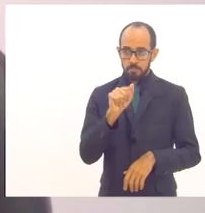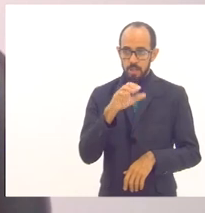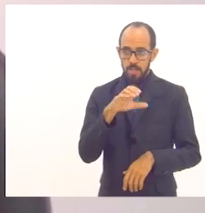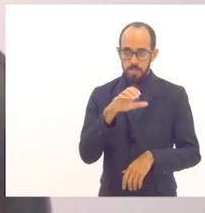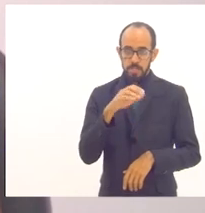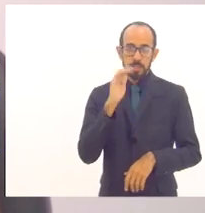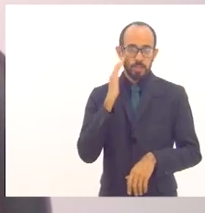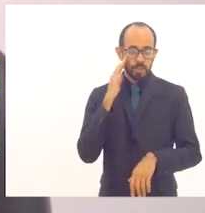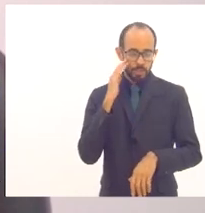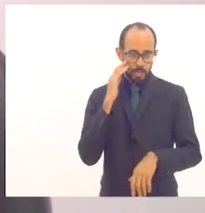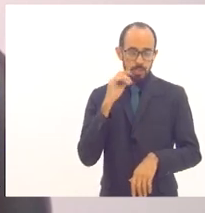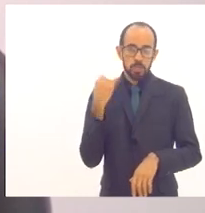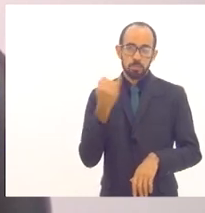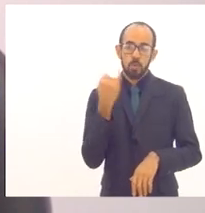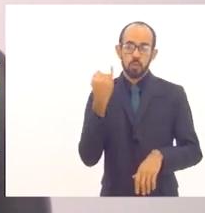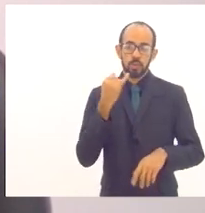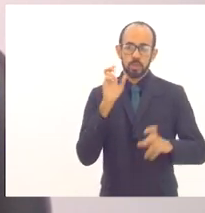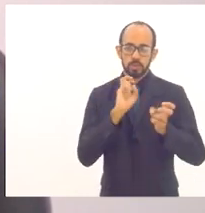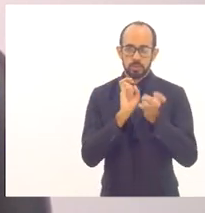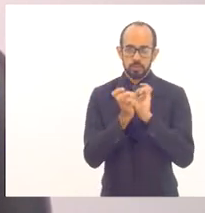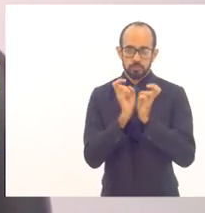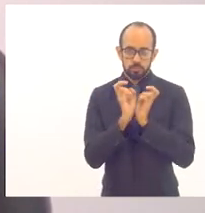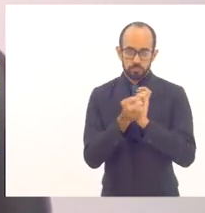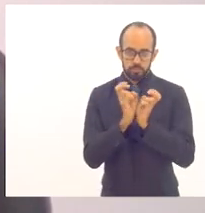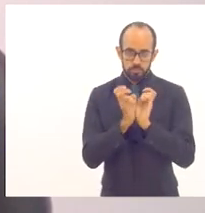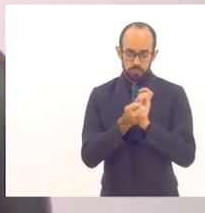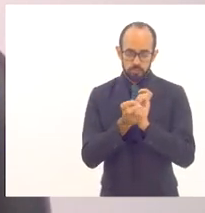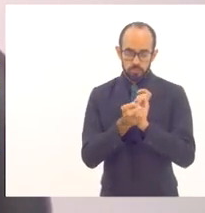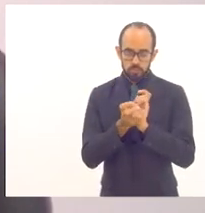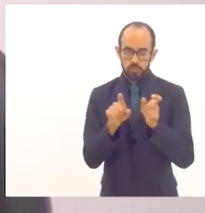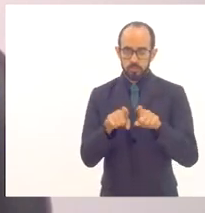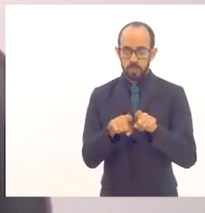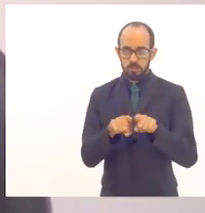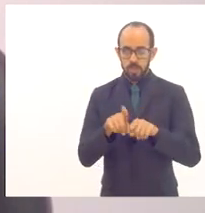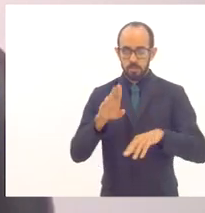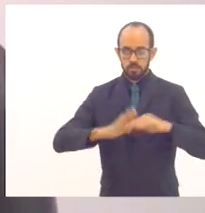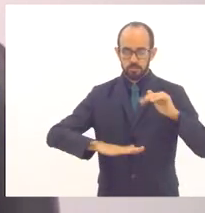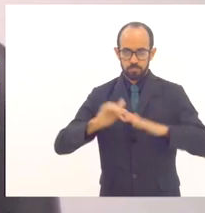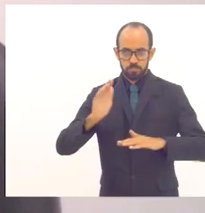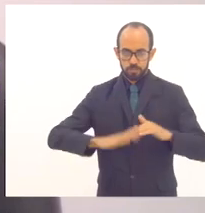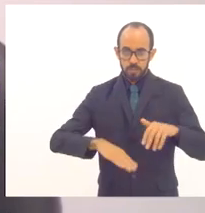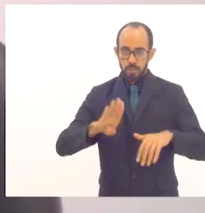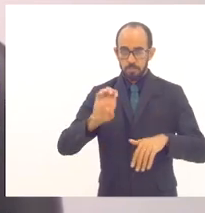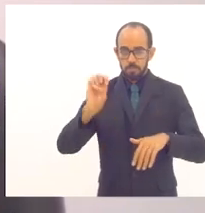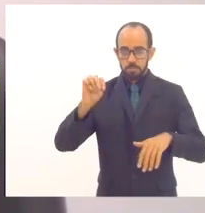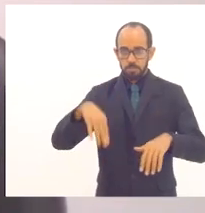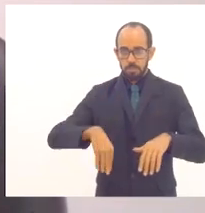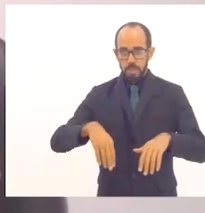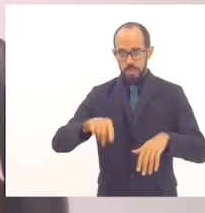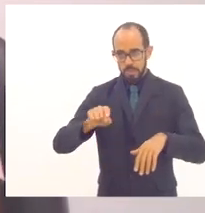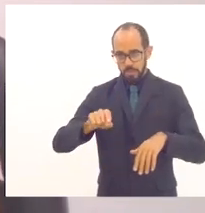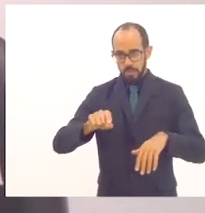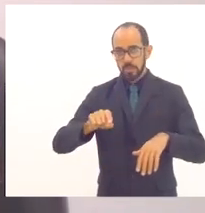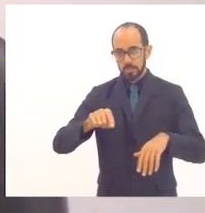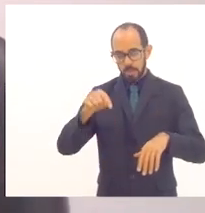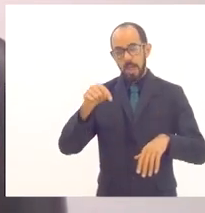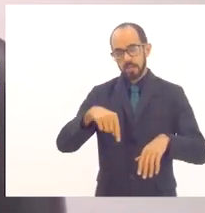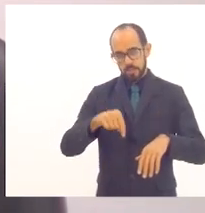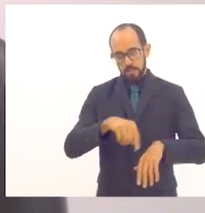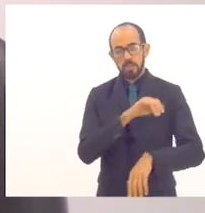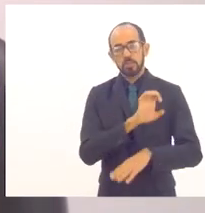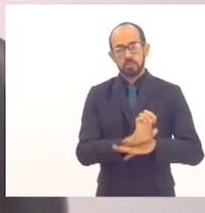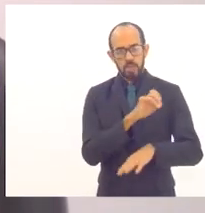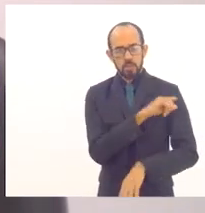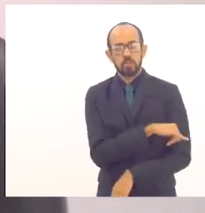capoeira. A roda de capoeira e o ofício de mestre são bens registrados do Brasil com incidência no estado do Rio de Janeiro.